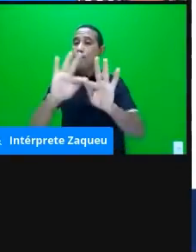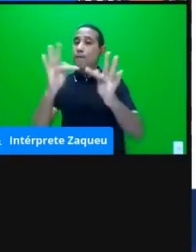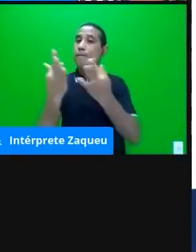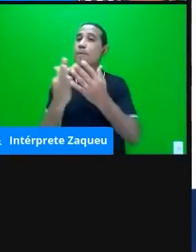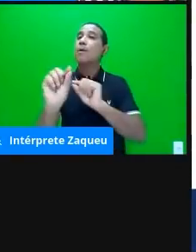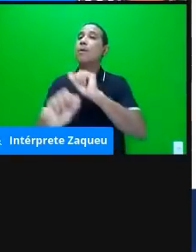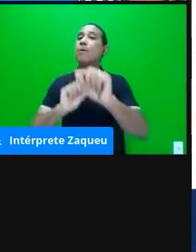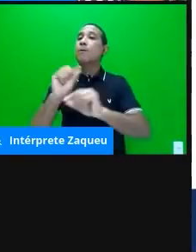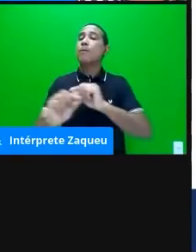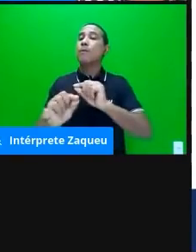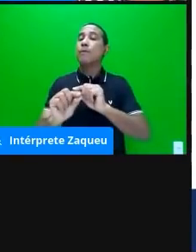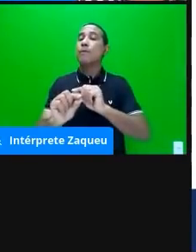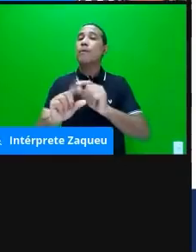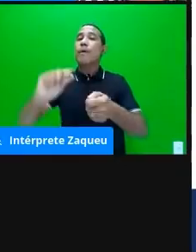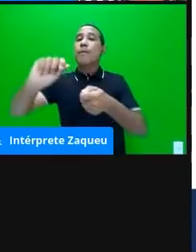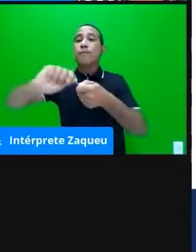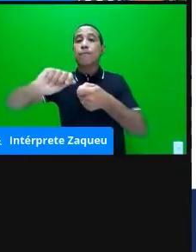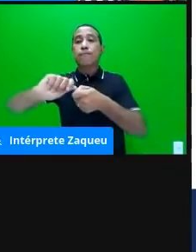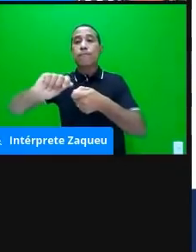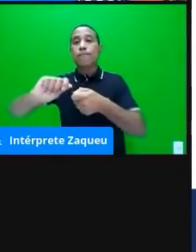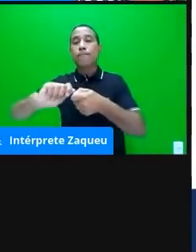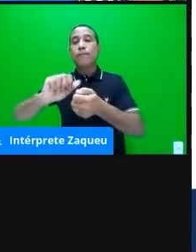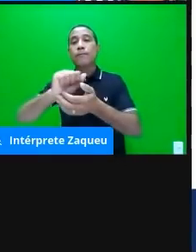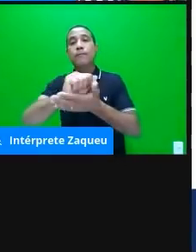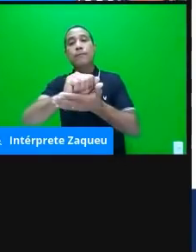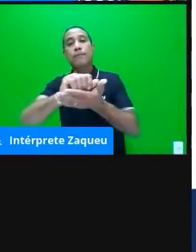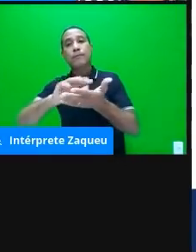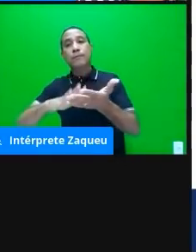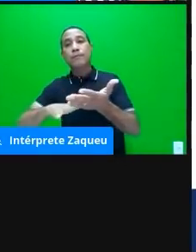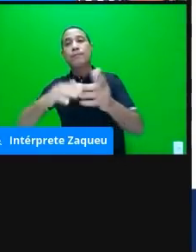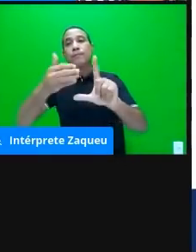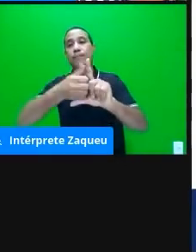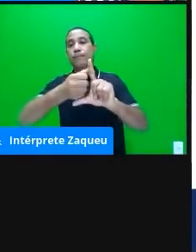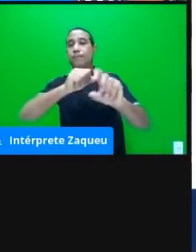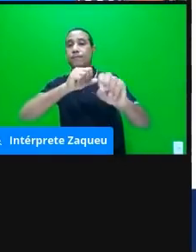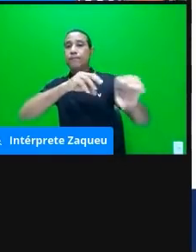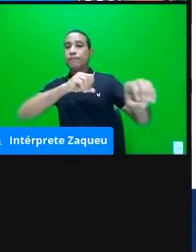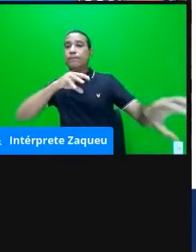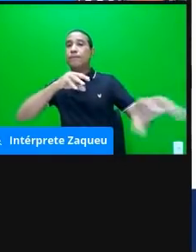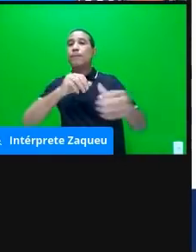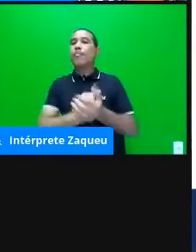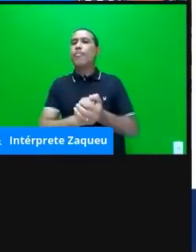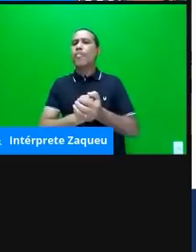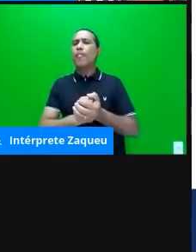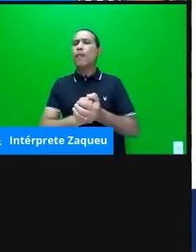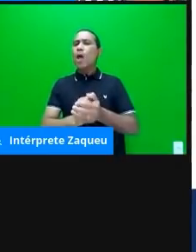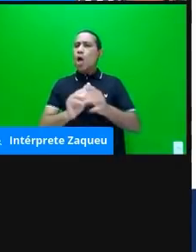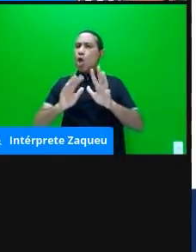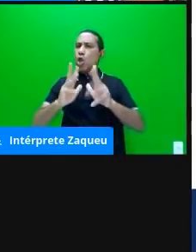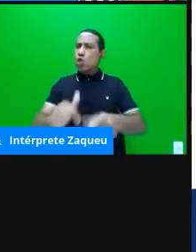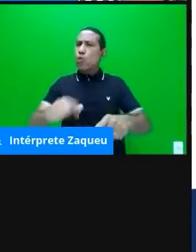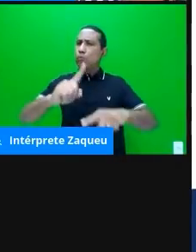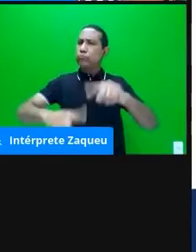a realização da atividade não presenciais. Com todos os recursos